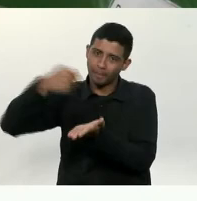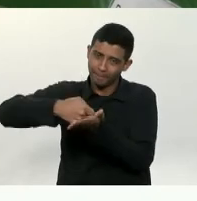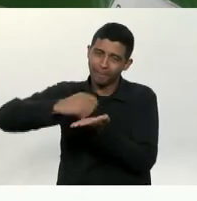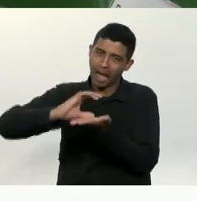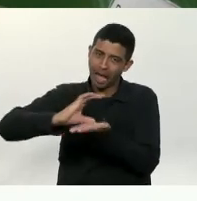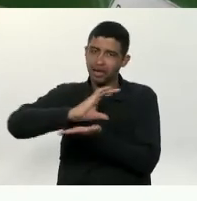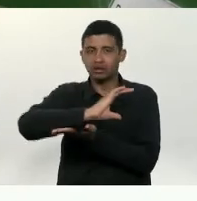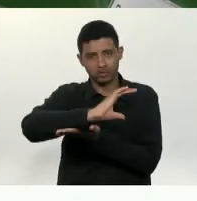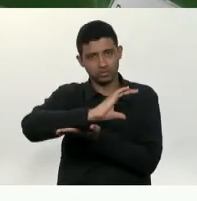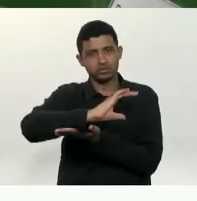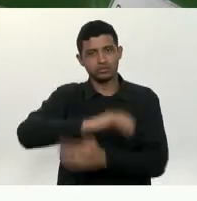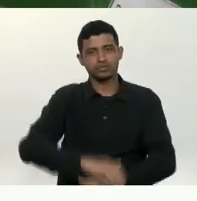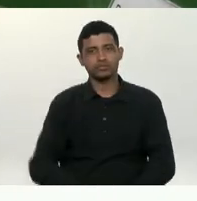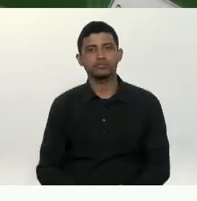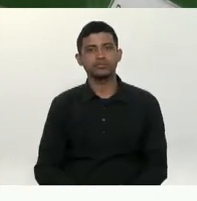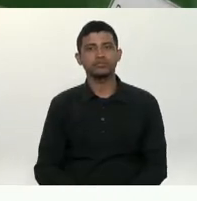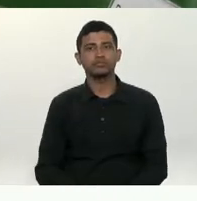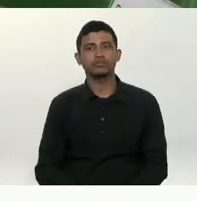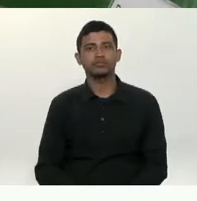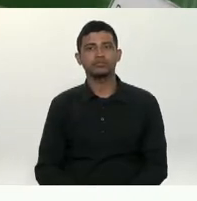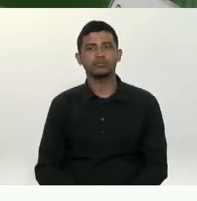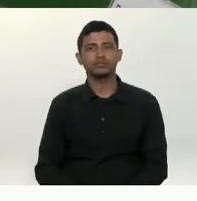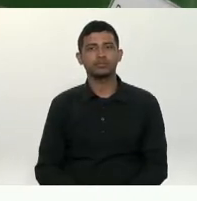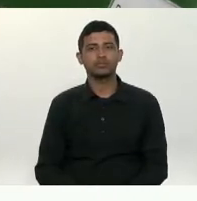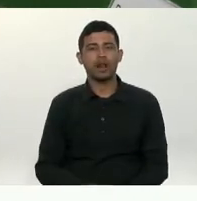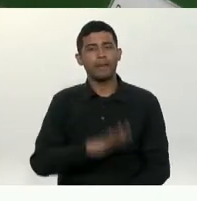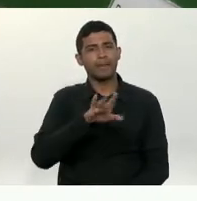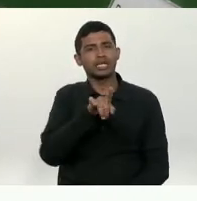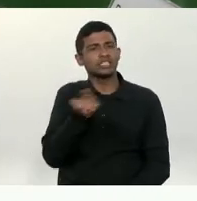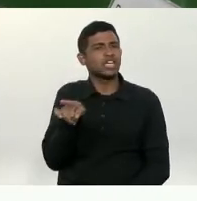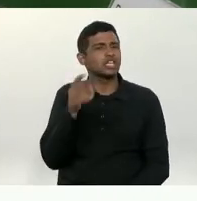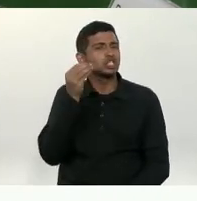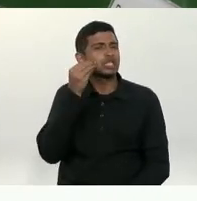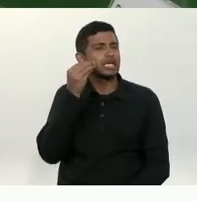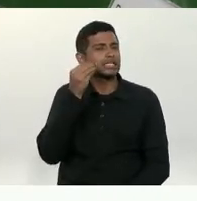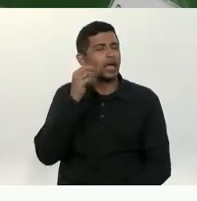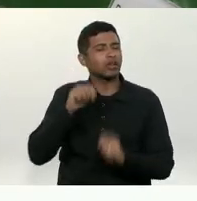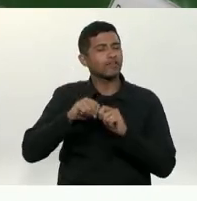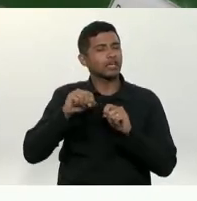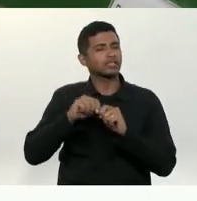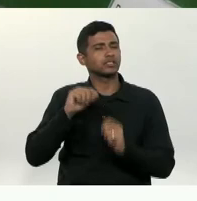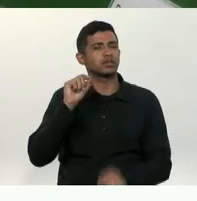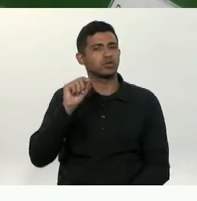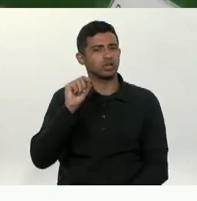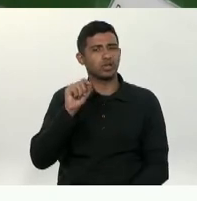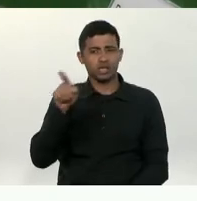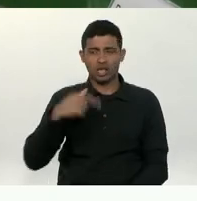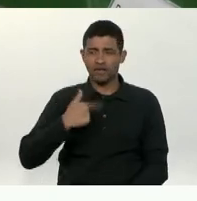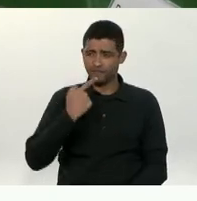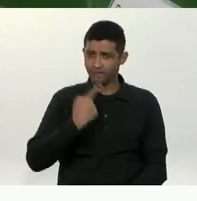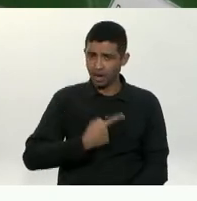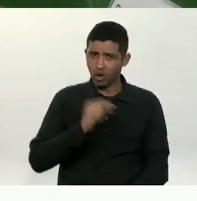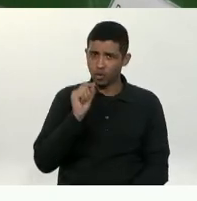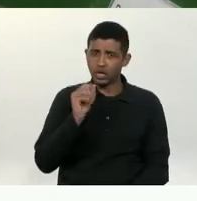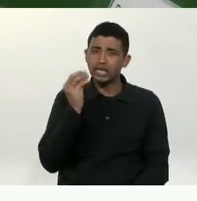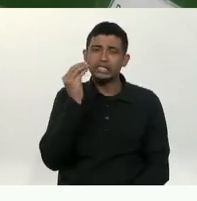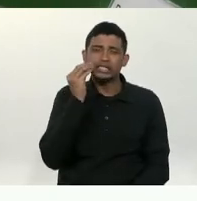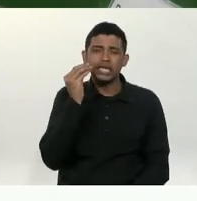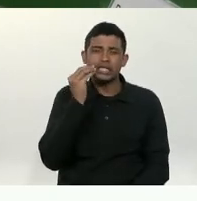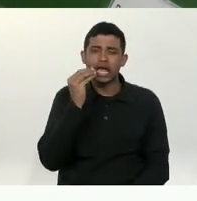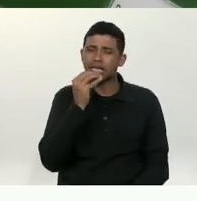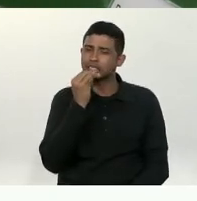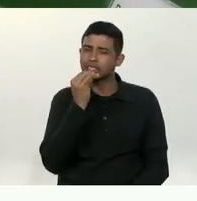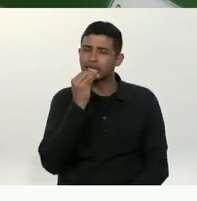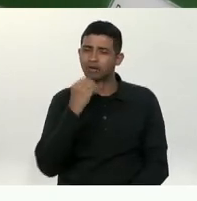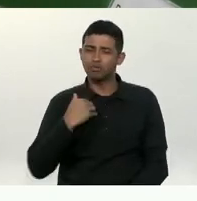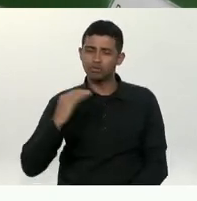tarifa do procedimento de atendimento. Agora, o que eles querem e que tentou e que chegou a relatar aqui é tentar fazer o ganha-ganha. Quer